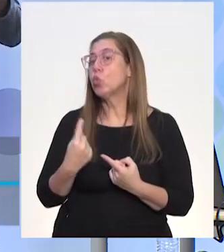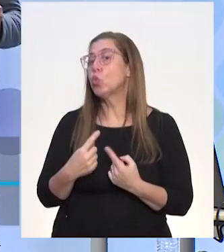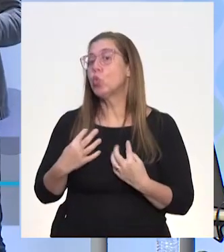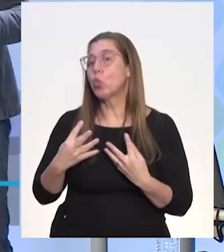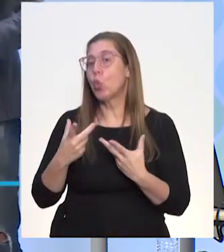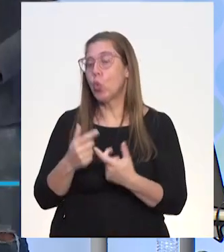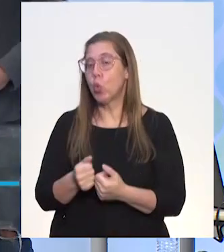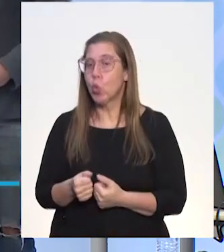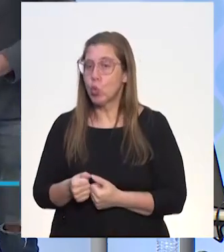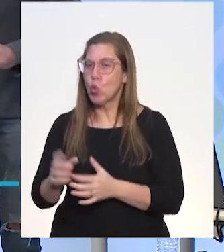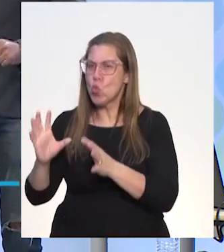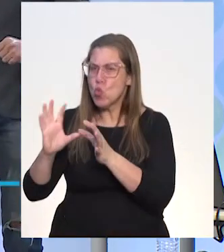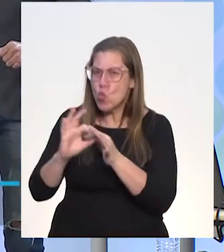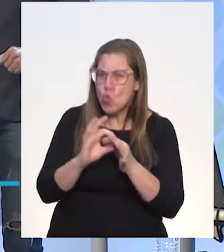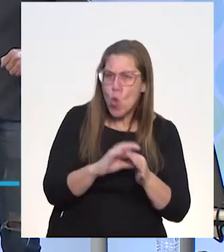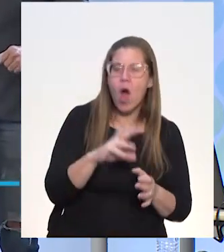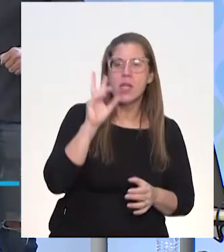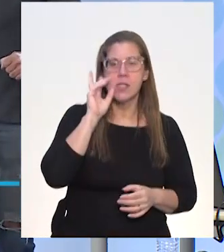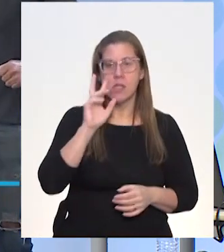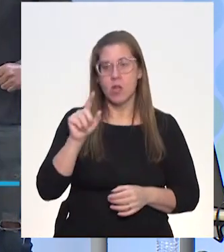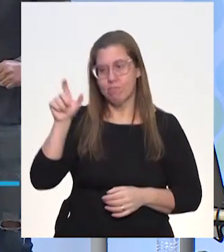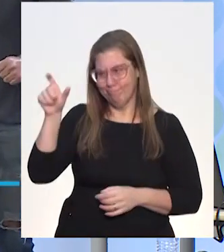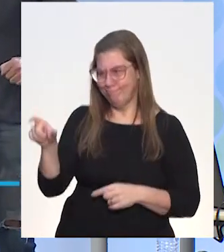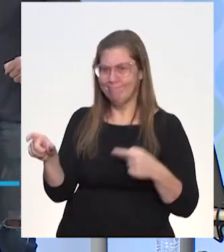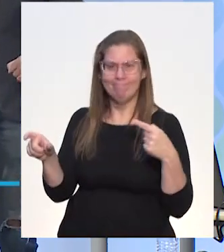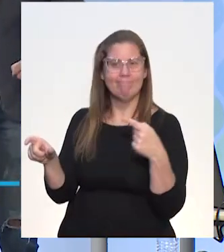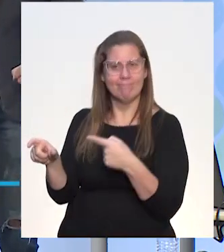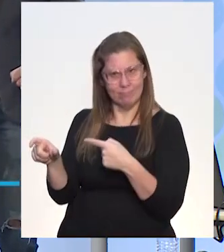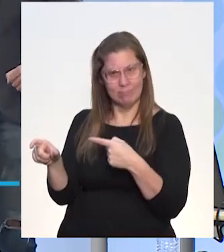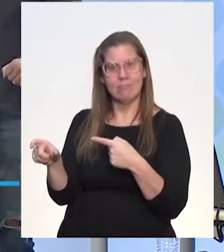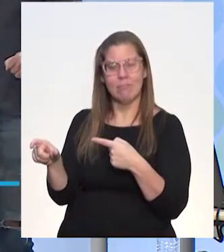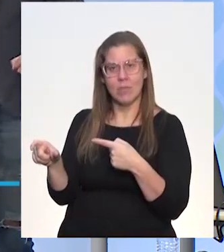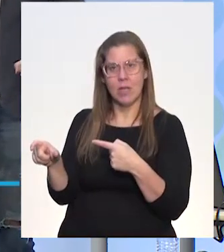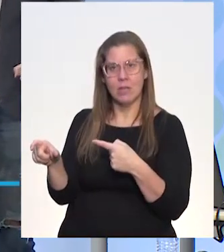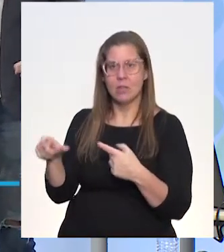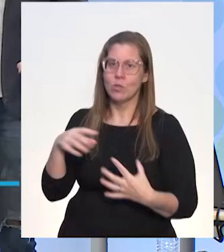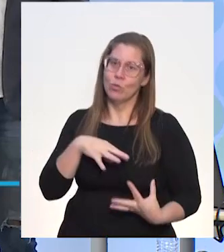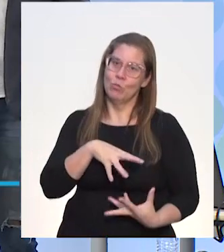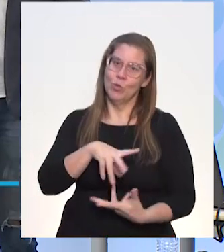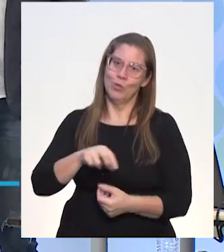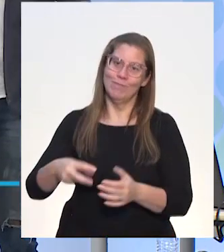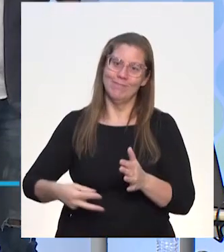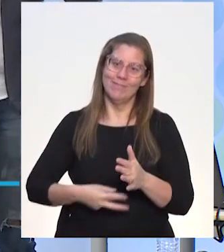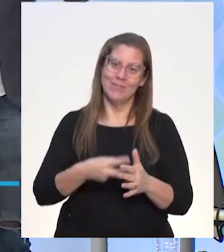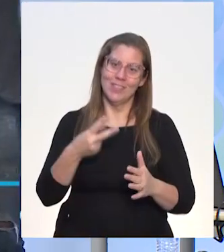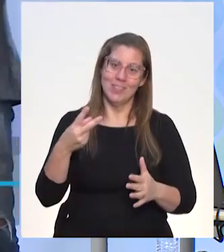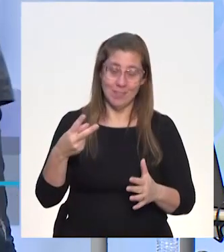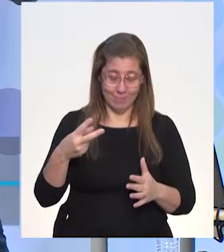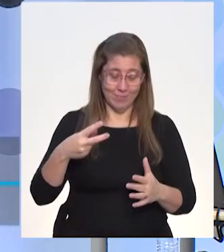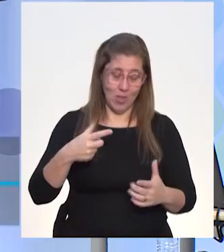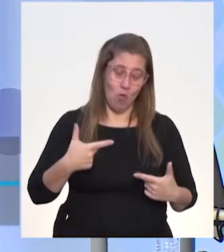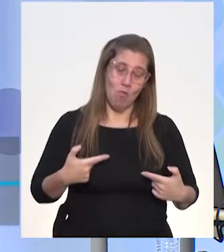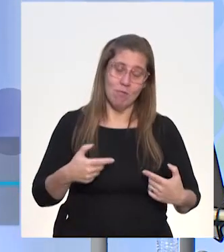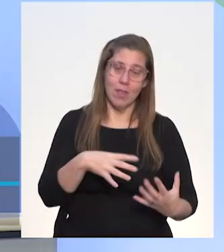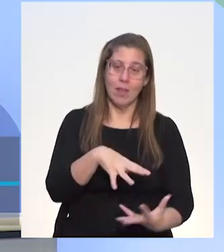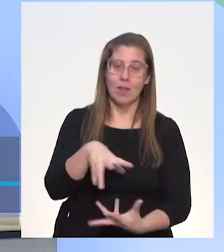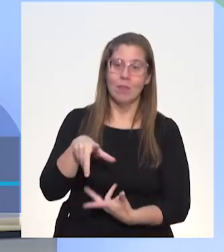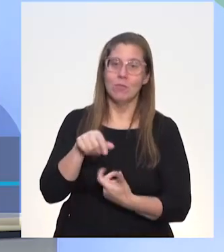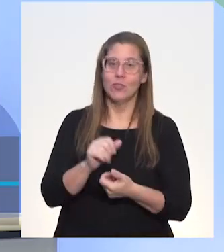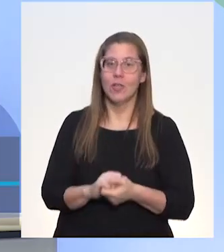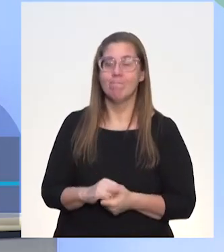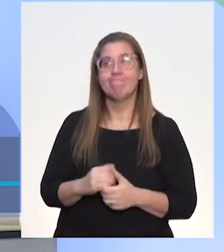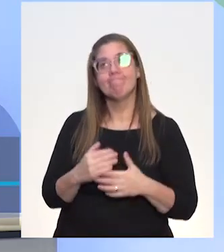contextos históricos que fizeram com que um sujeito desse jogasse o mundo na Segunda Guerra Mundial. Estou certo ou estou errado, Tiagão?